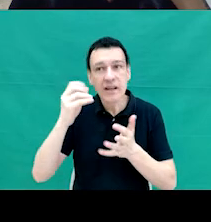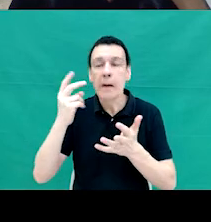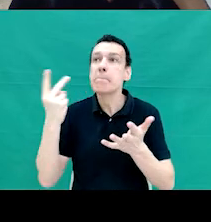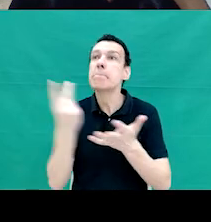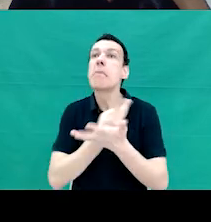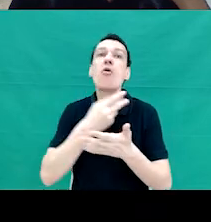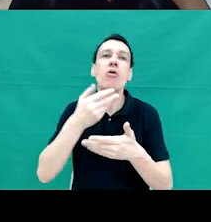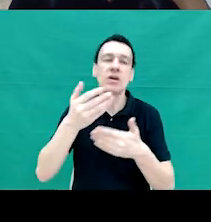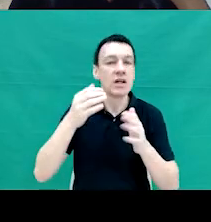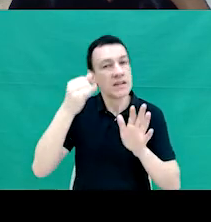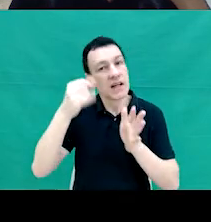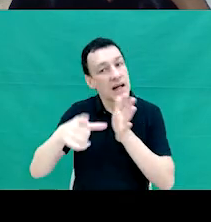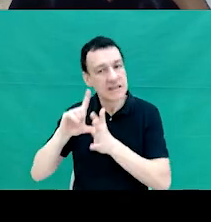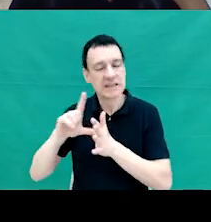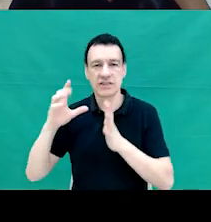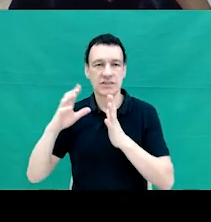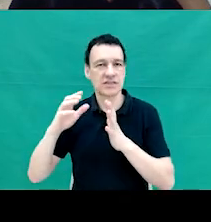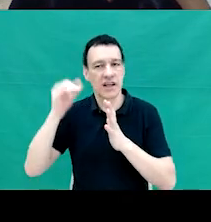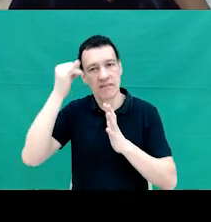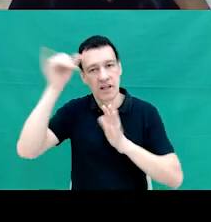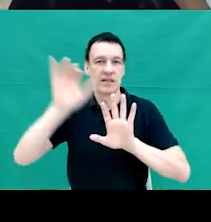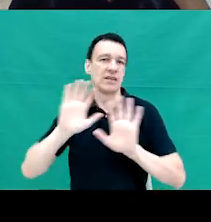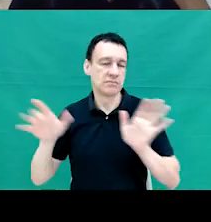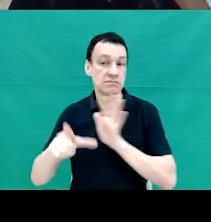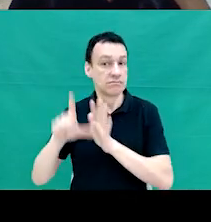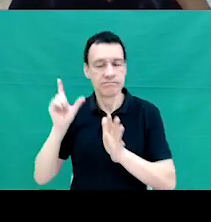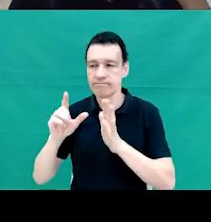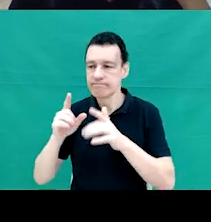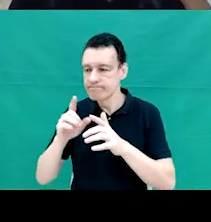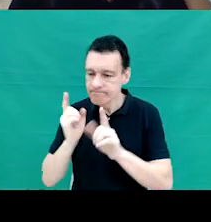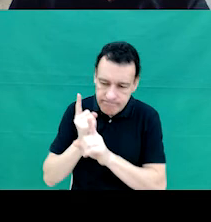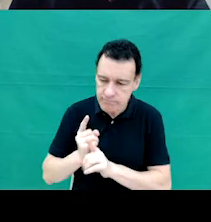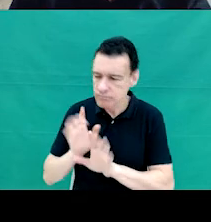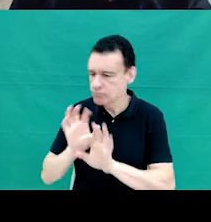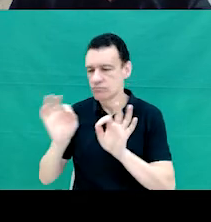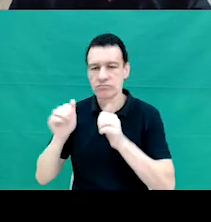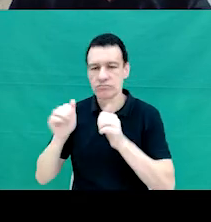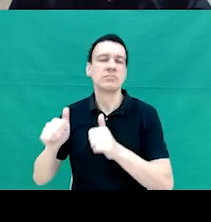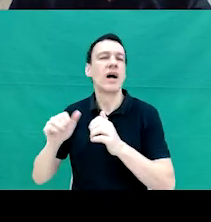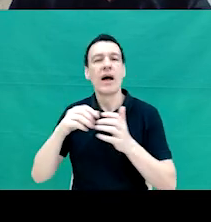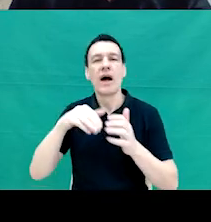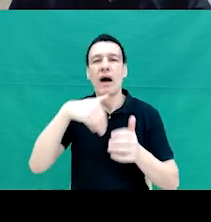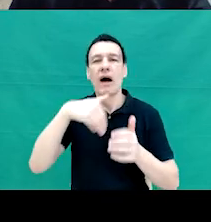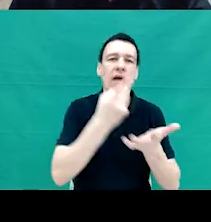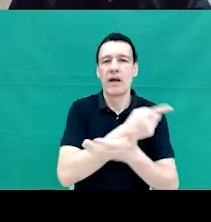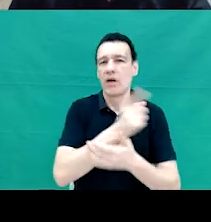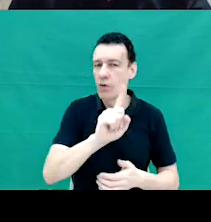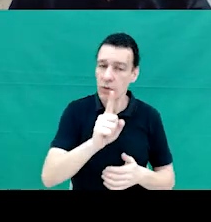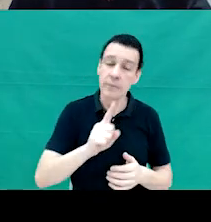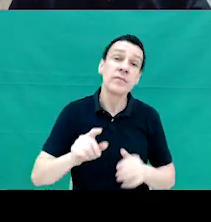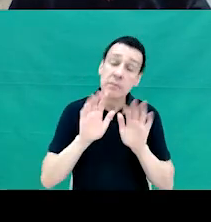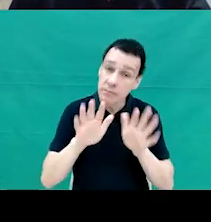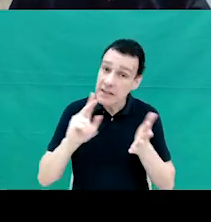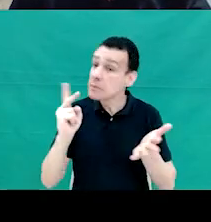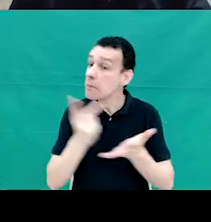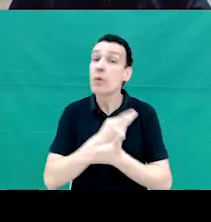necessário tratar esses erros. E essa heurística, ela traz uma ideia ali de um tratamento claro,